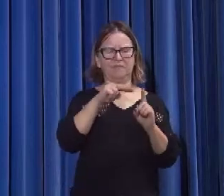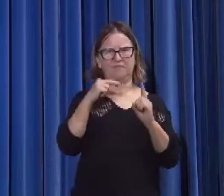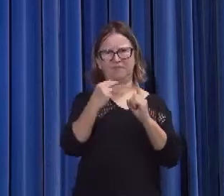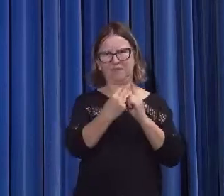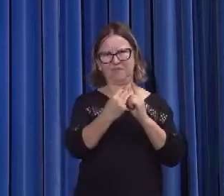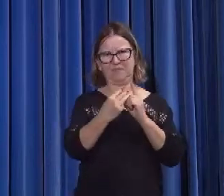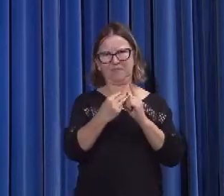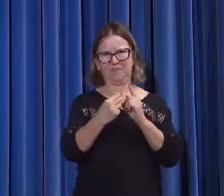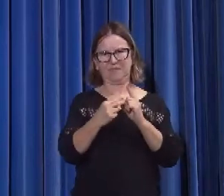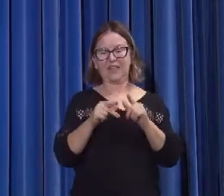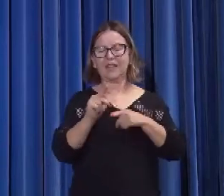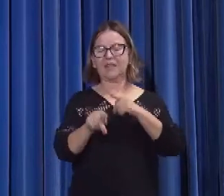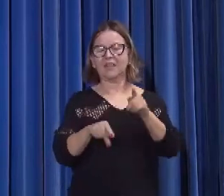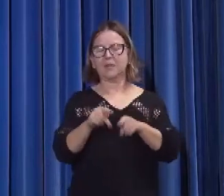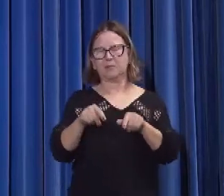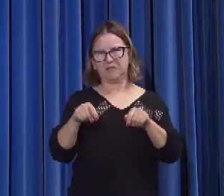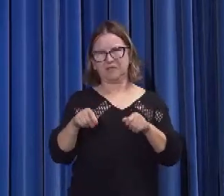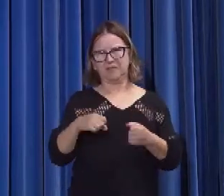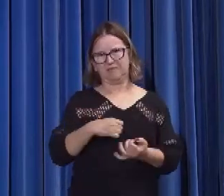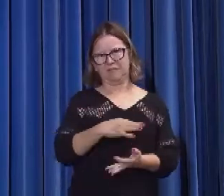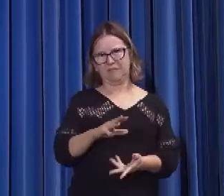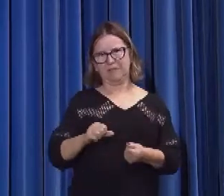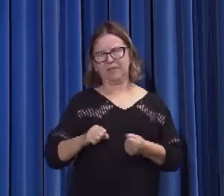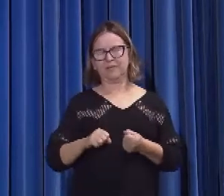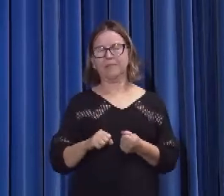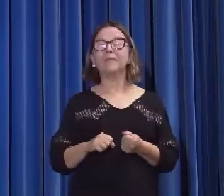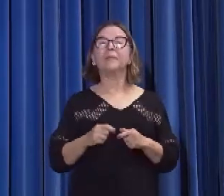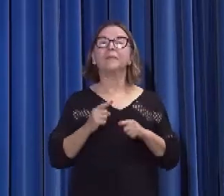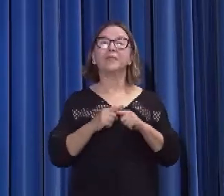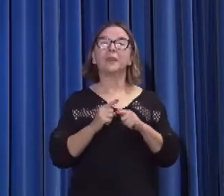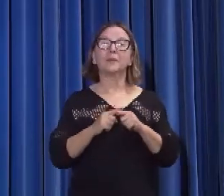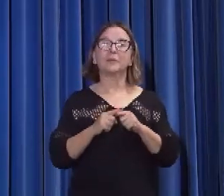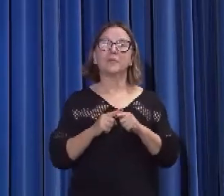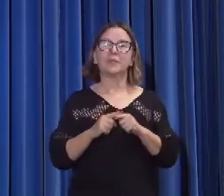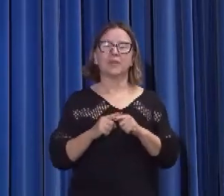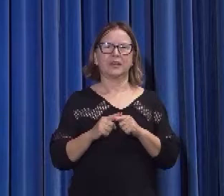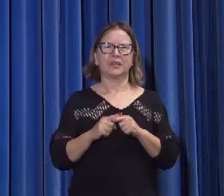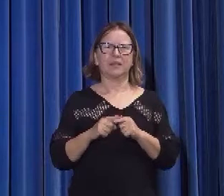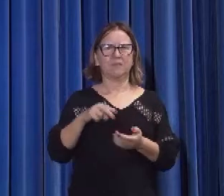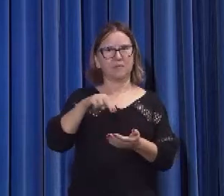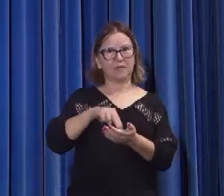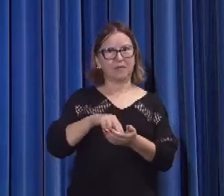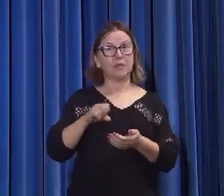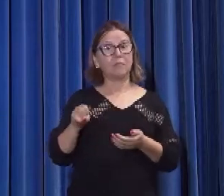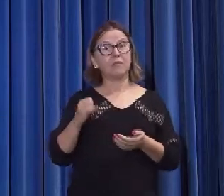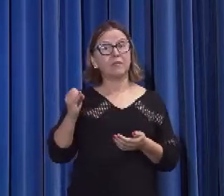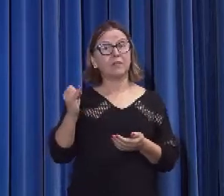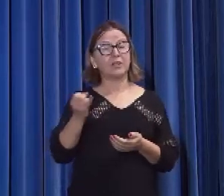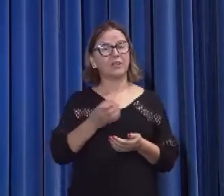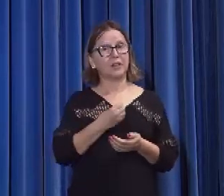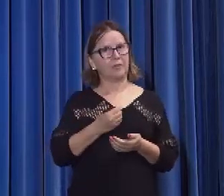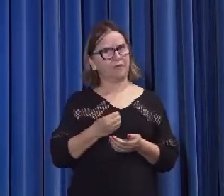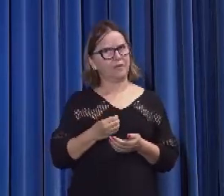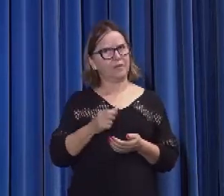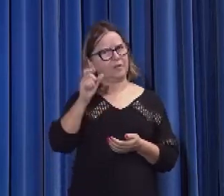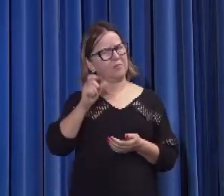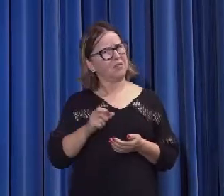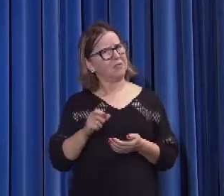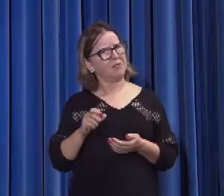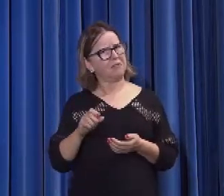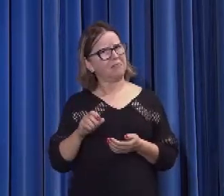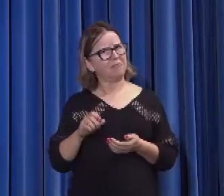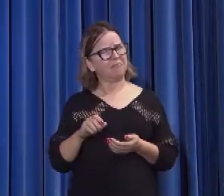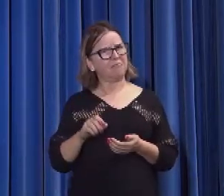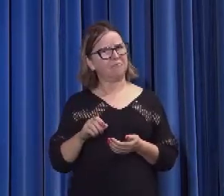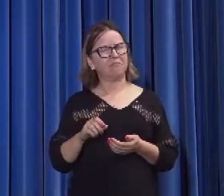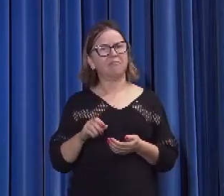secular. E por que a perseverança ela é importante na vida de alguém? Talvez você pergunte, por que